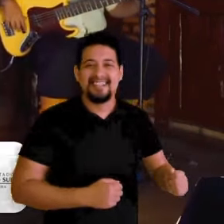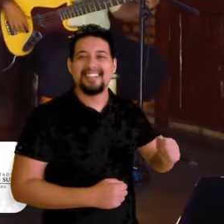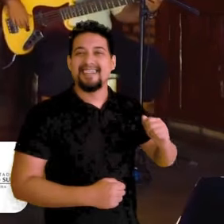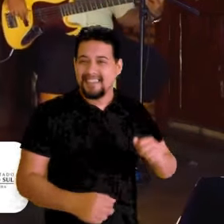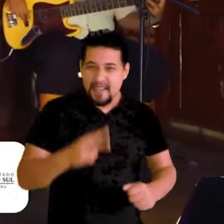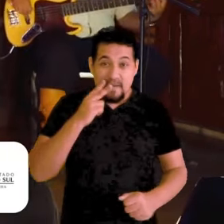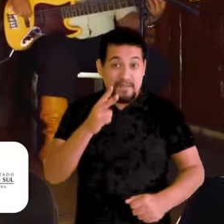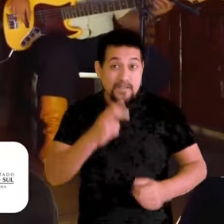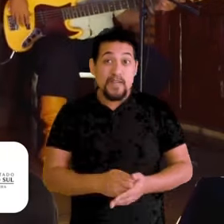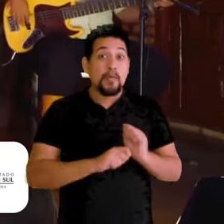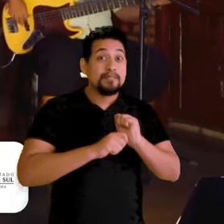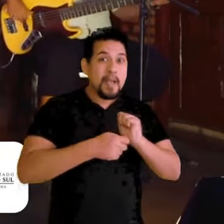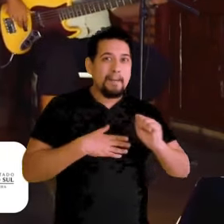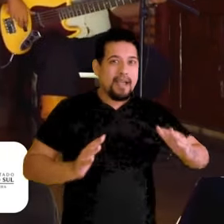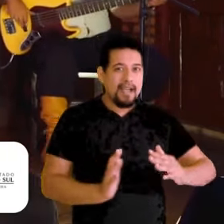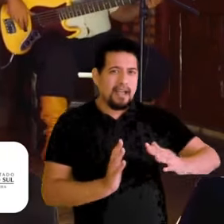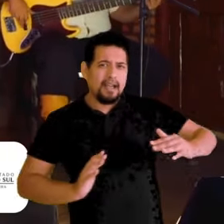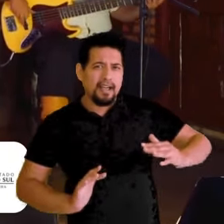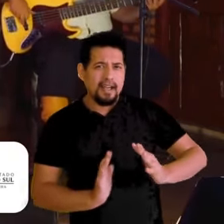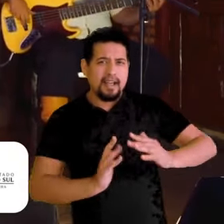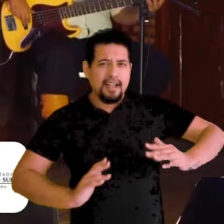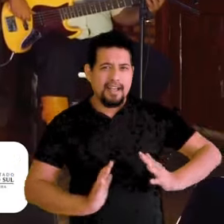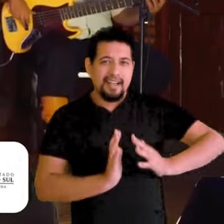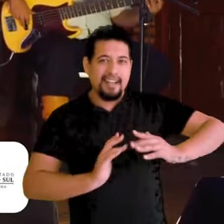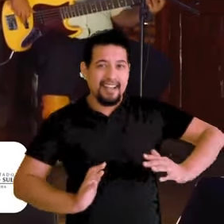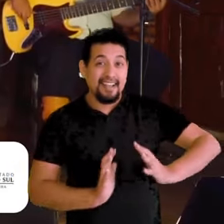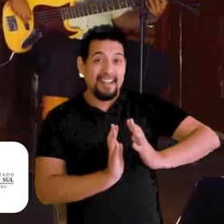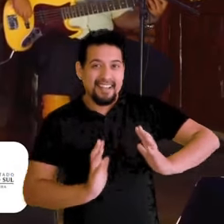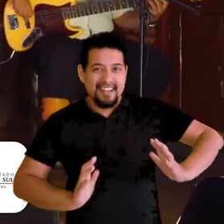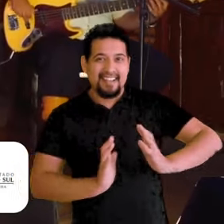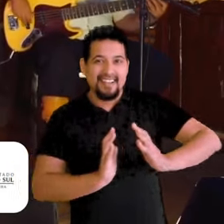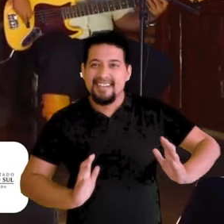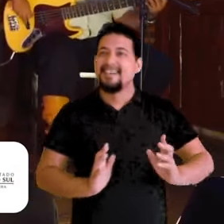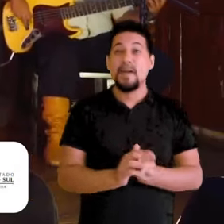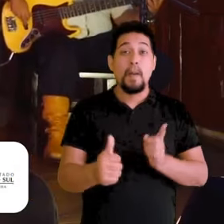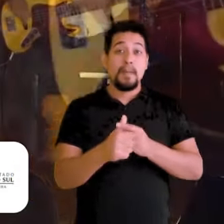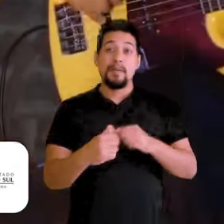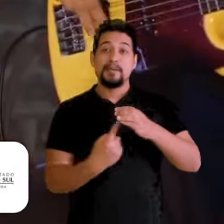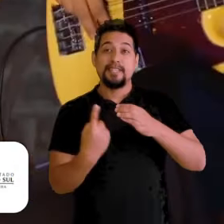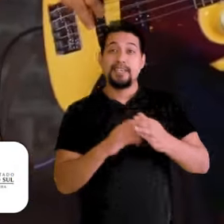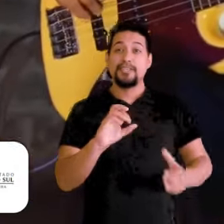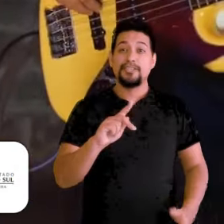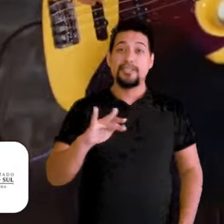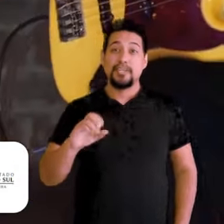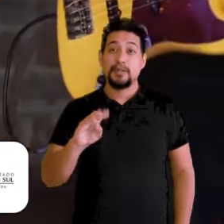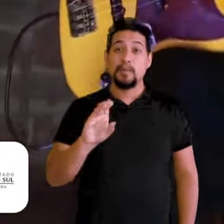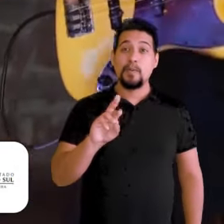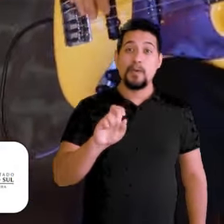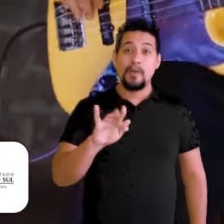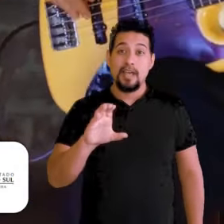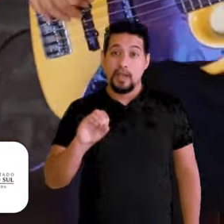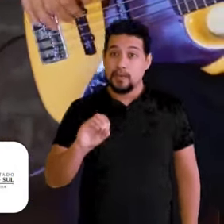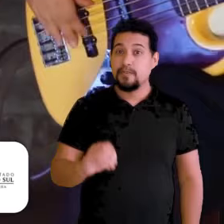quiser. Olha o segredo da minha gaita, companheiro velho. Tem bastante, mas sofá. Também é do primeiro CD, Chiquito em Bordoneio, 25